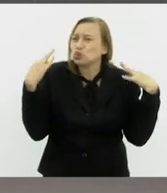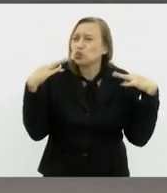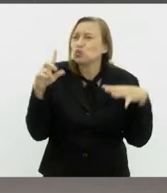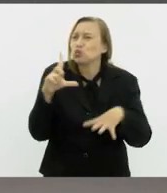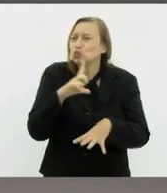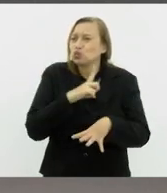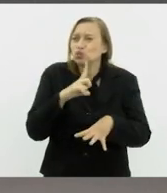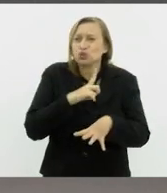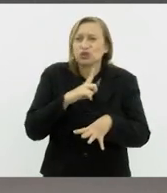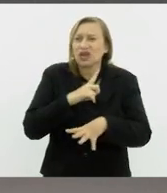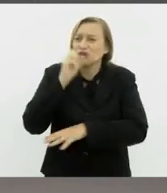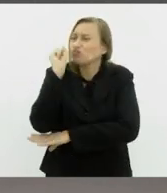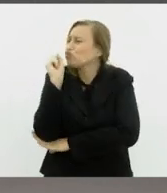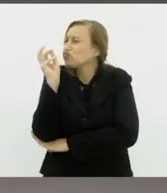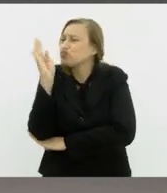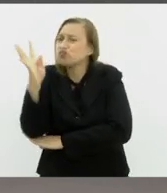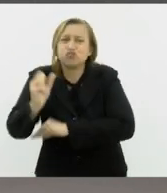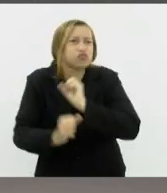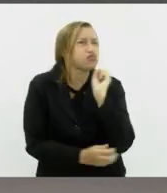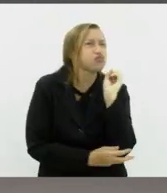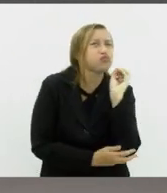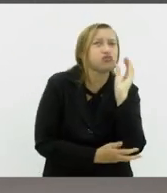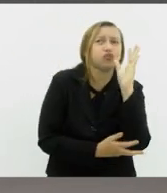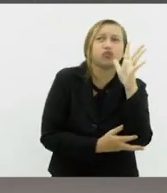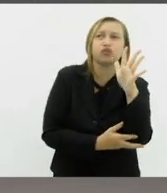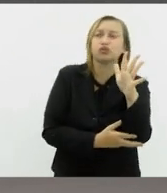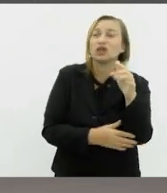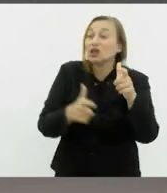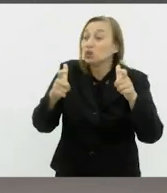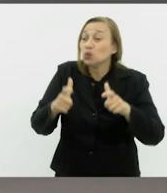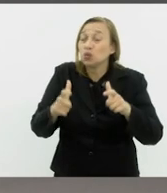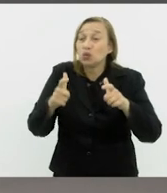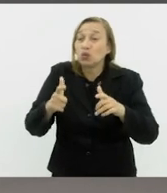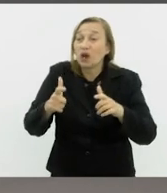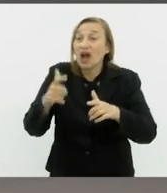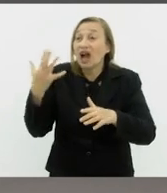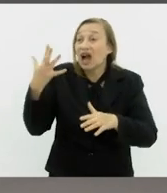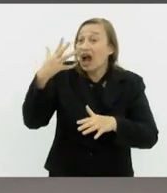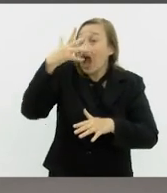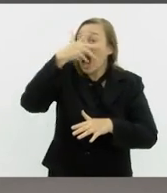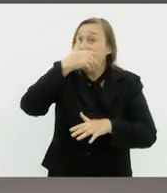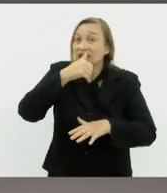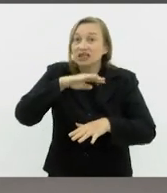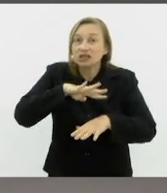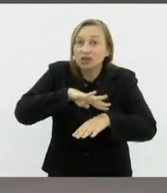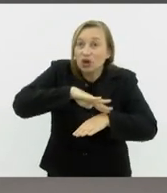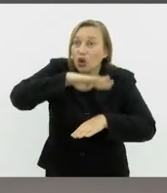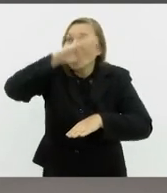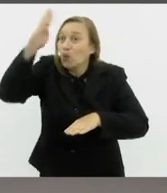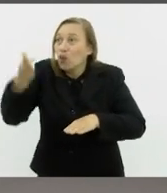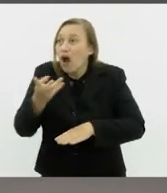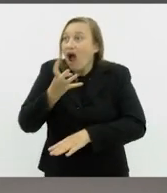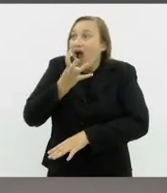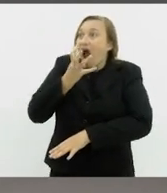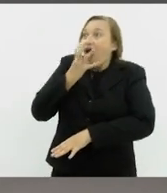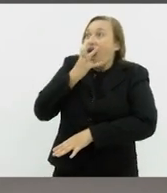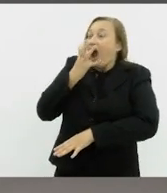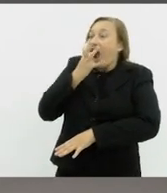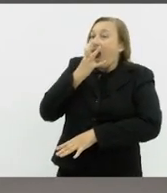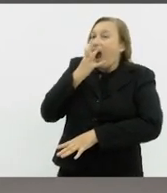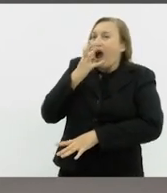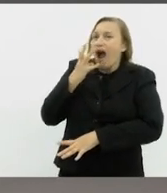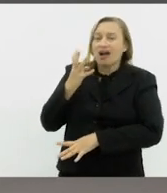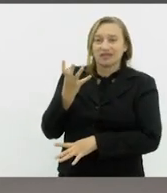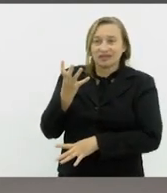absolutamente ecológico, porque ele tem uma configuração geográfica que você pode admirar todas as maravilhas